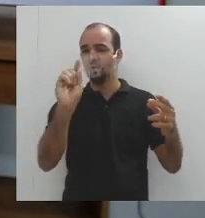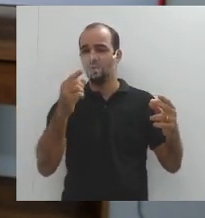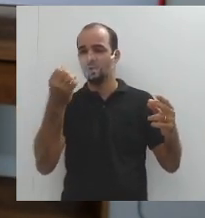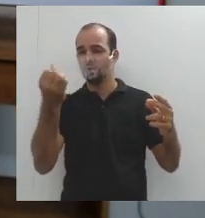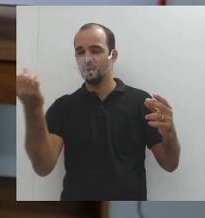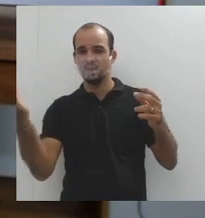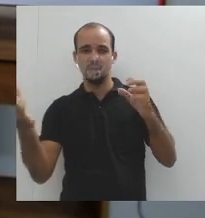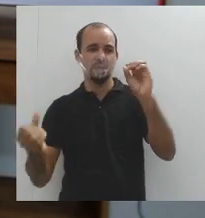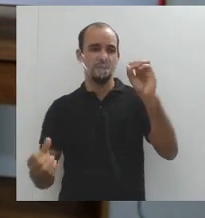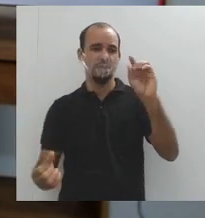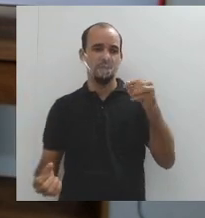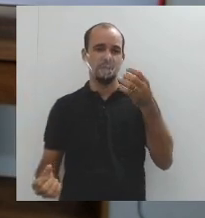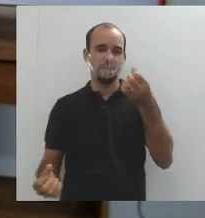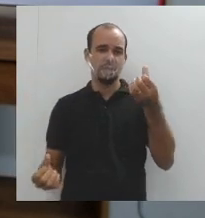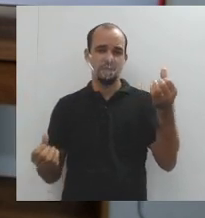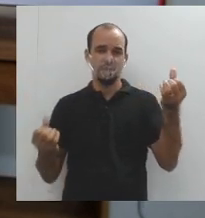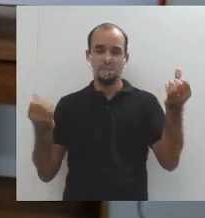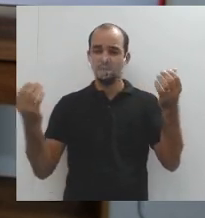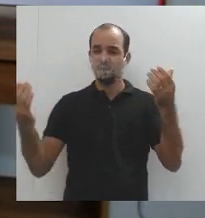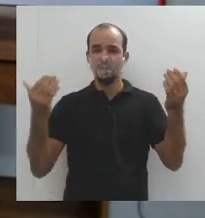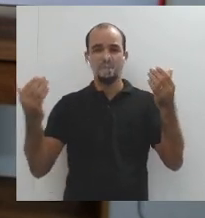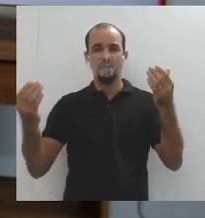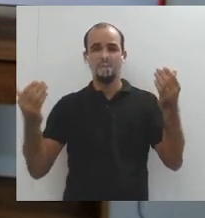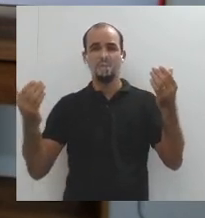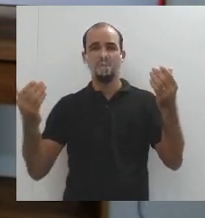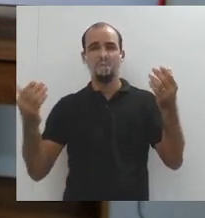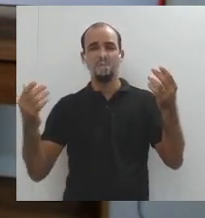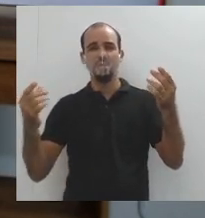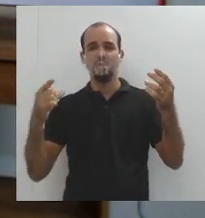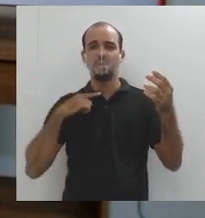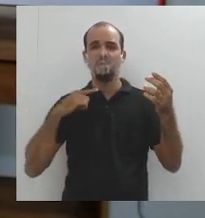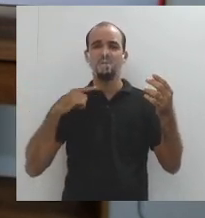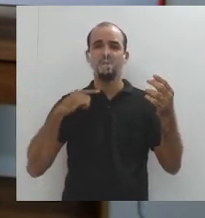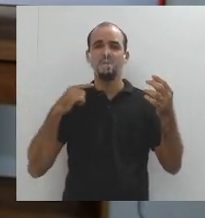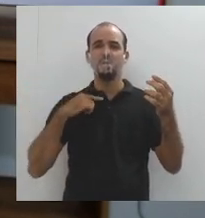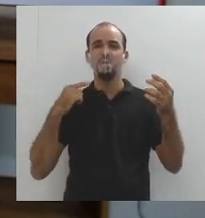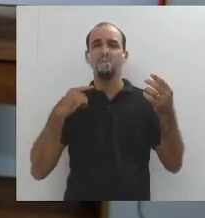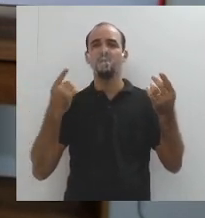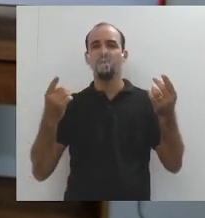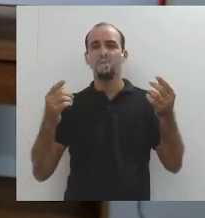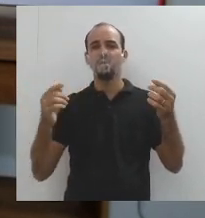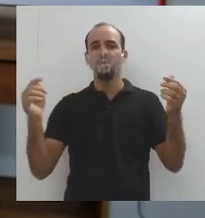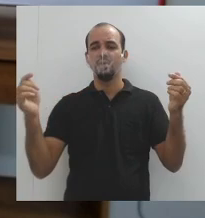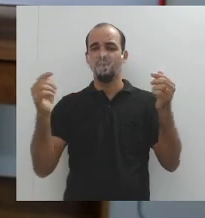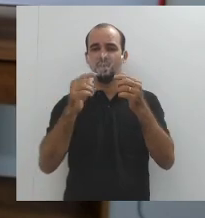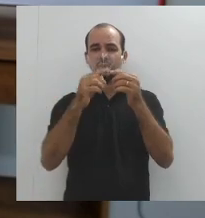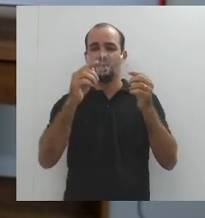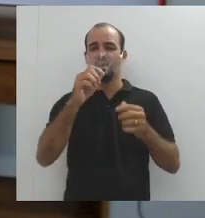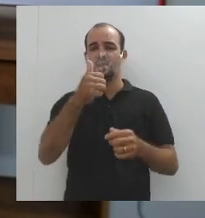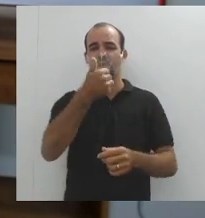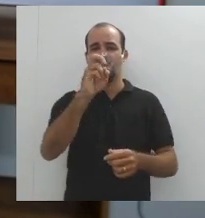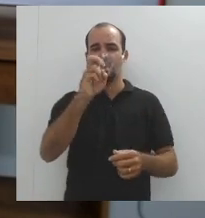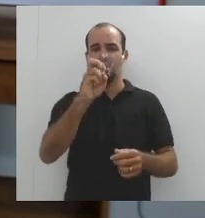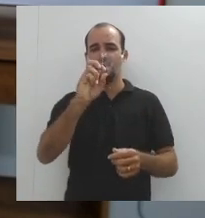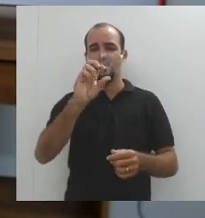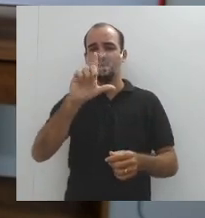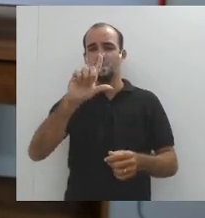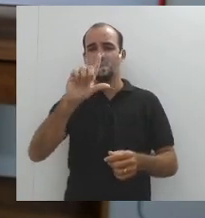0,666 mols, então eu tenho 15 litros, ou seja,